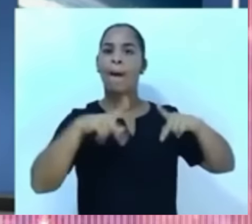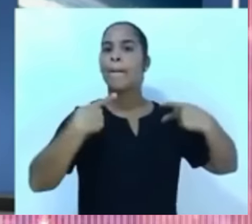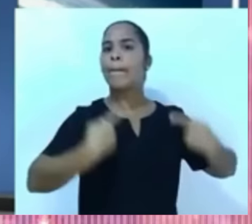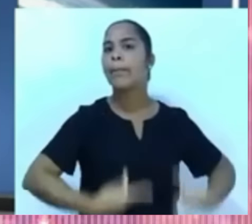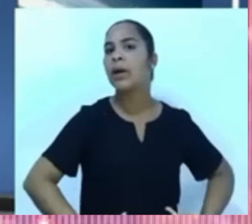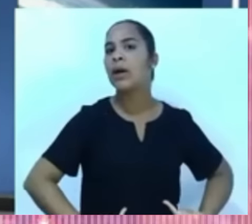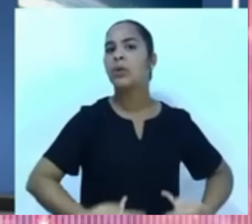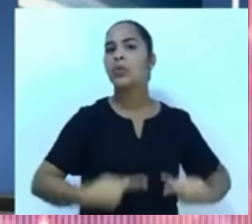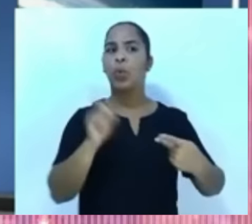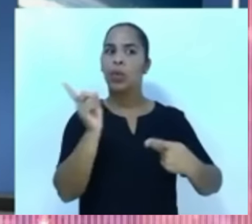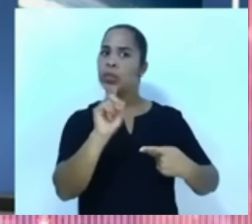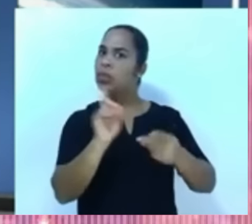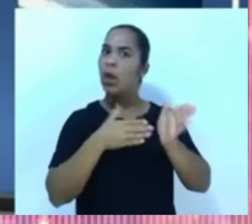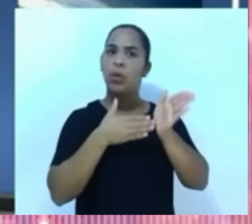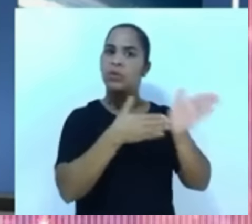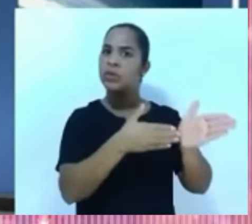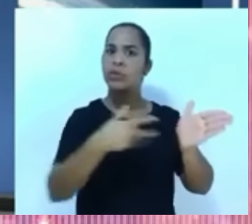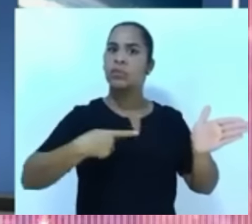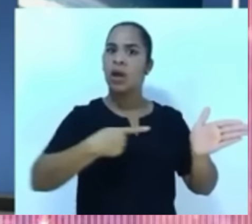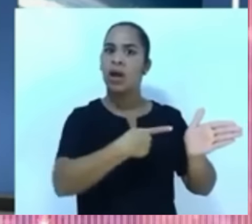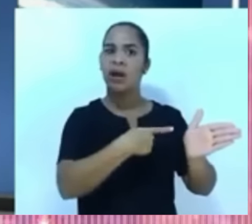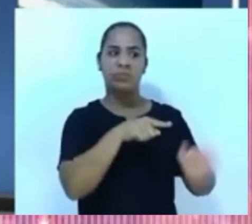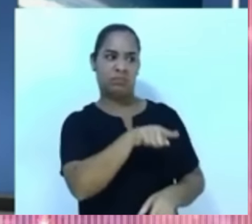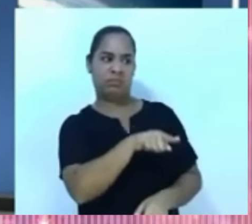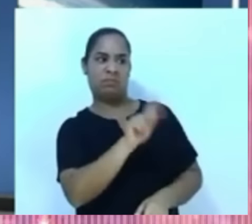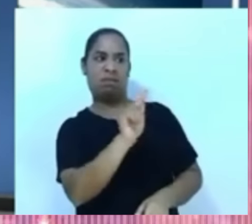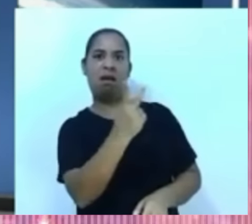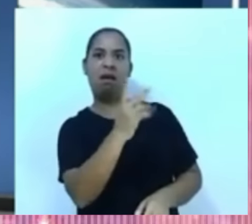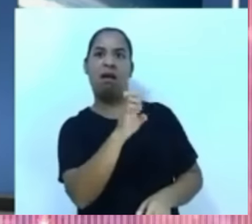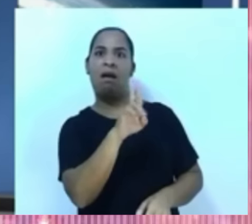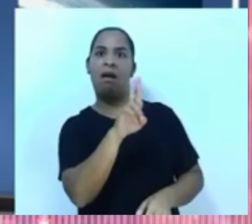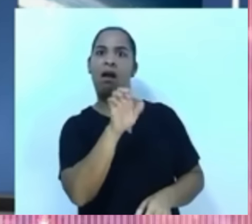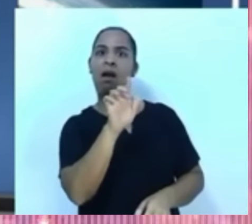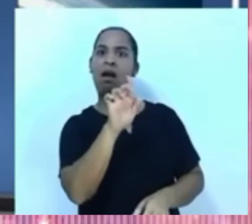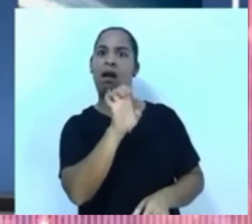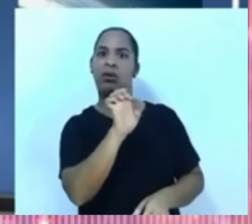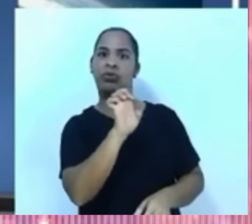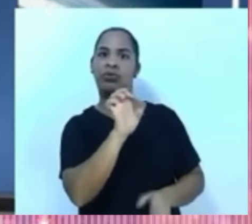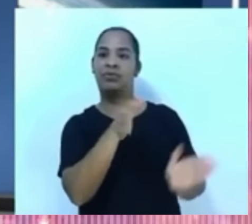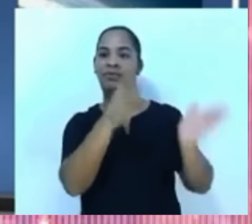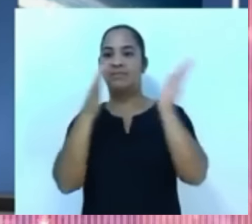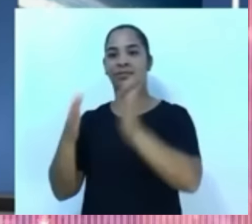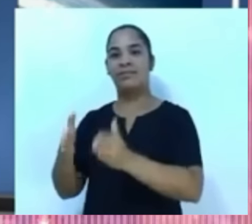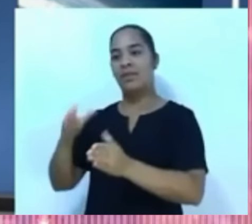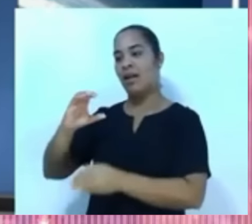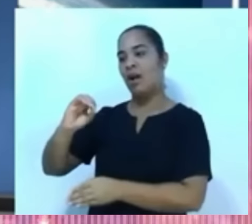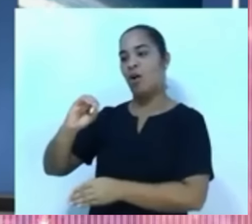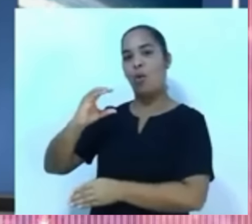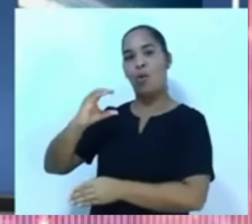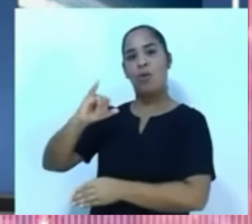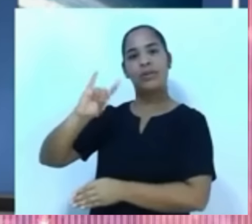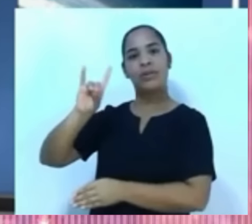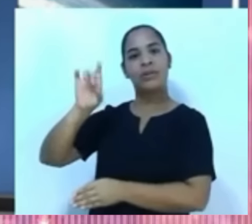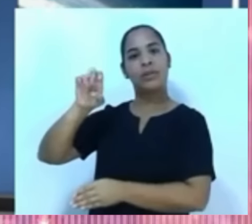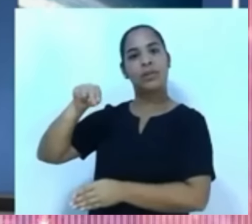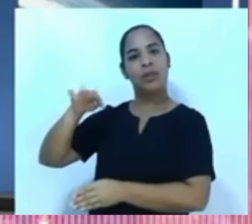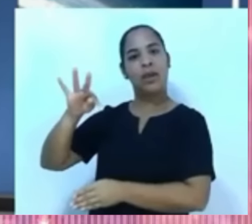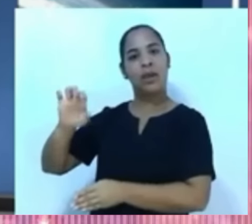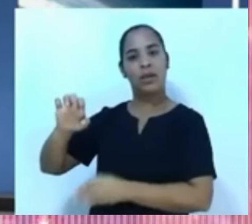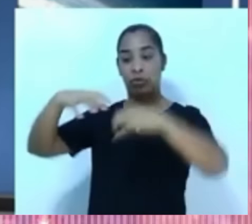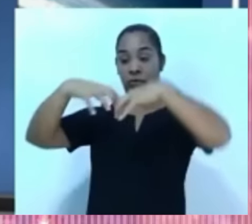pastores era considerado herja o ocidente através da separação de ciência e